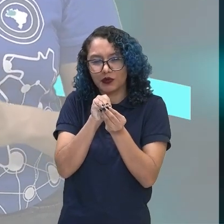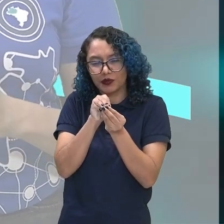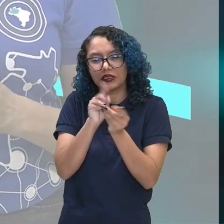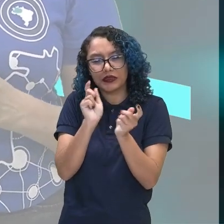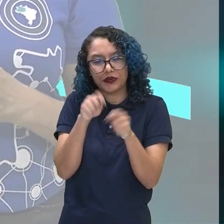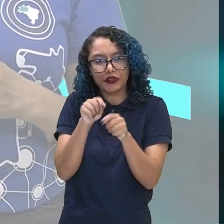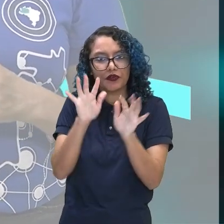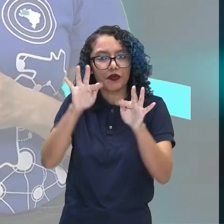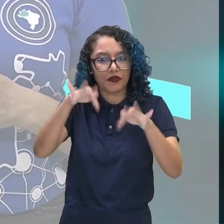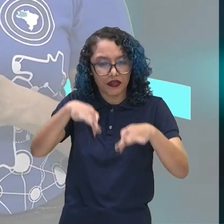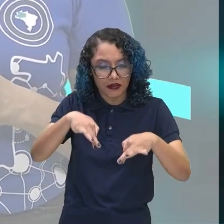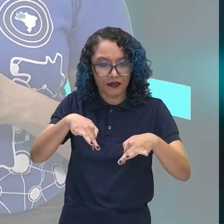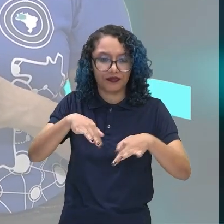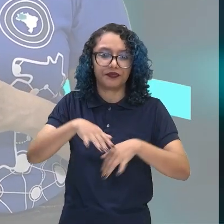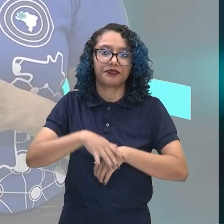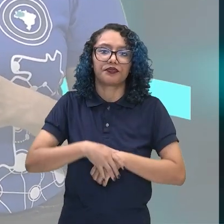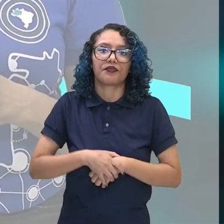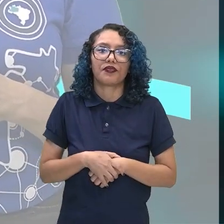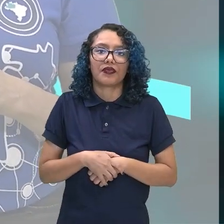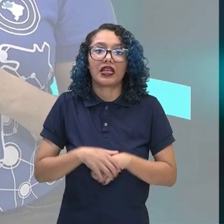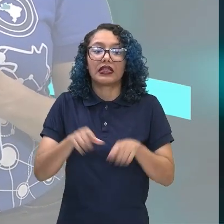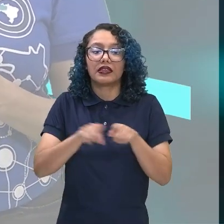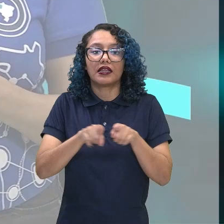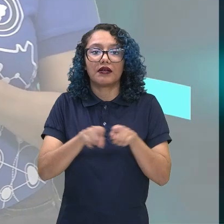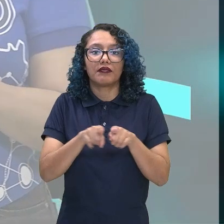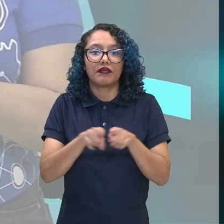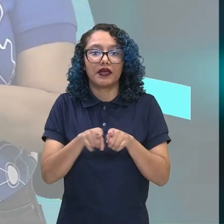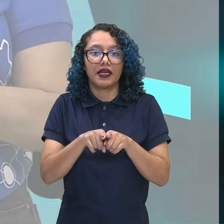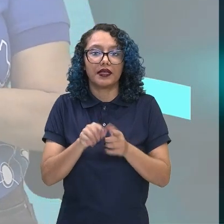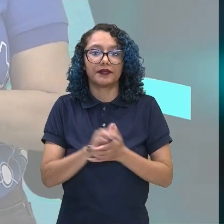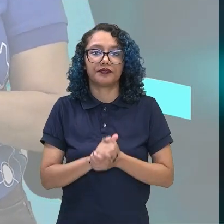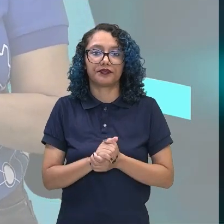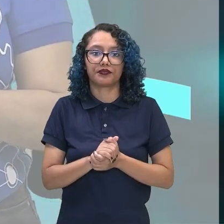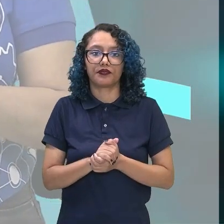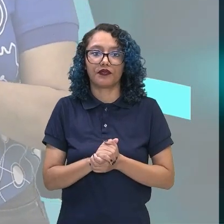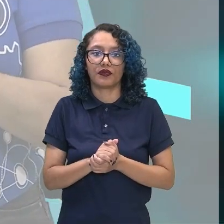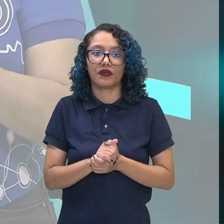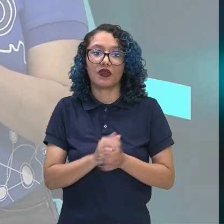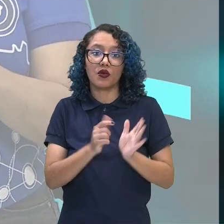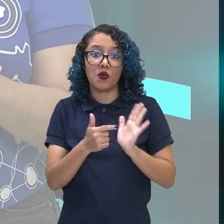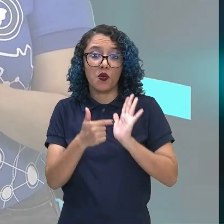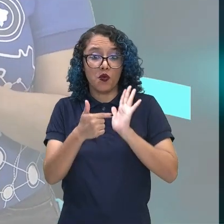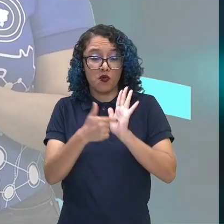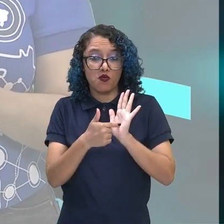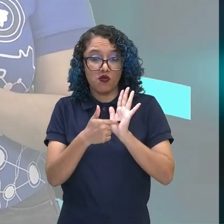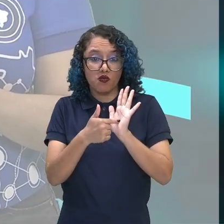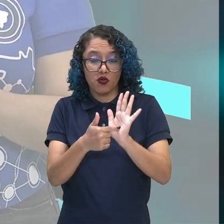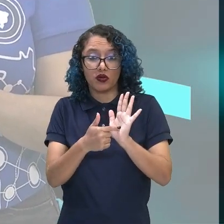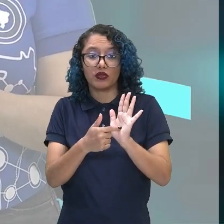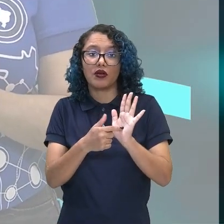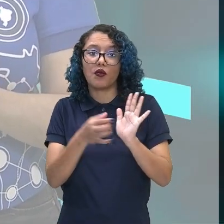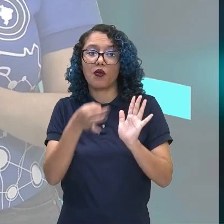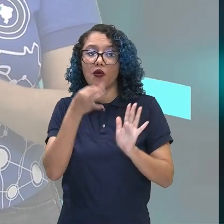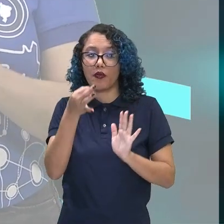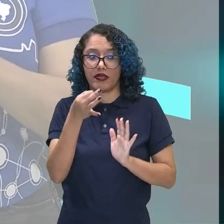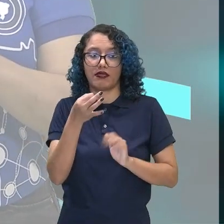concluir. Apresenta um comentário mais pessoal ou uma proposta de solução.